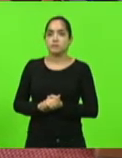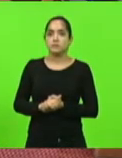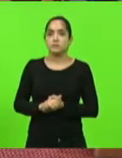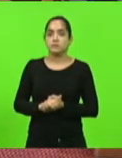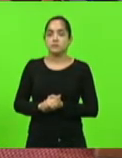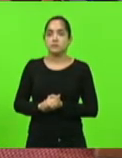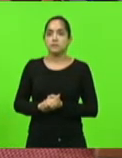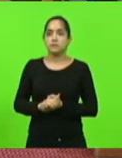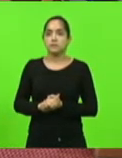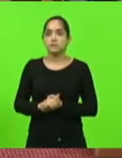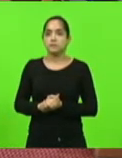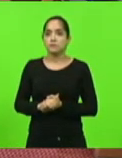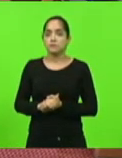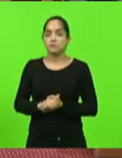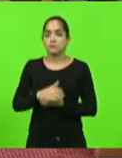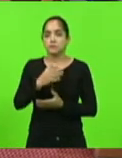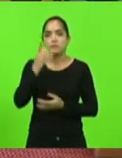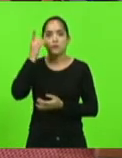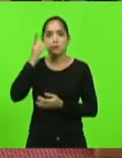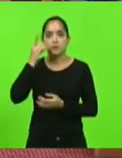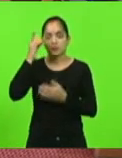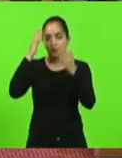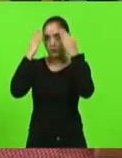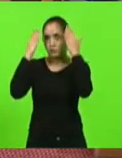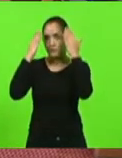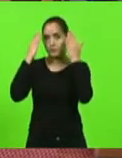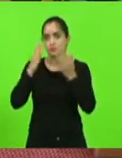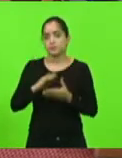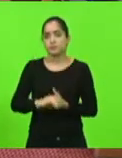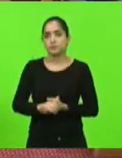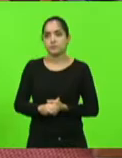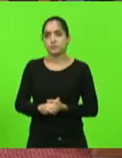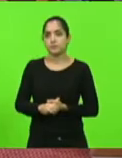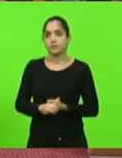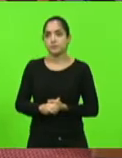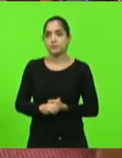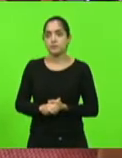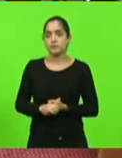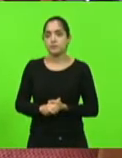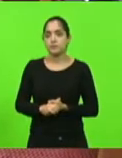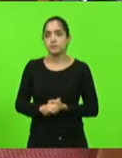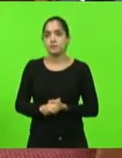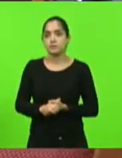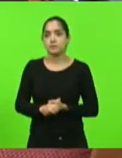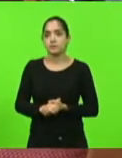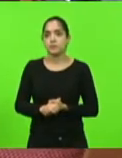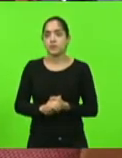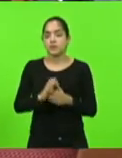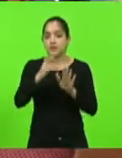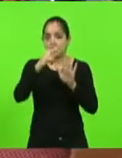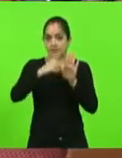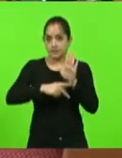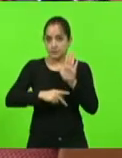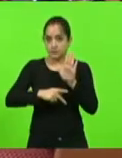de voto. Para encaminhamento de voto, com a palavra o líder de governo, deputado José Milton Schaefer. O atual projeto foi